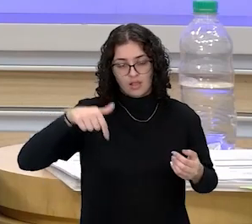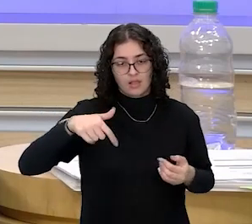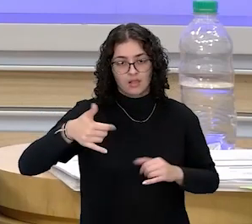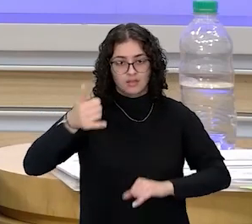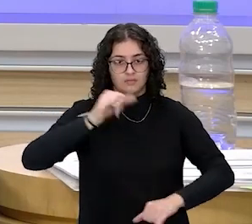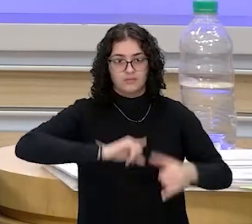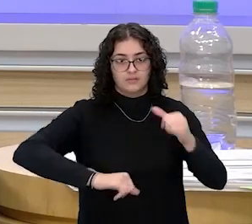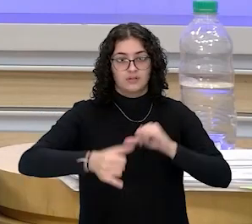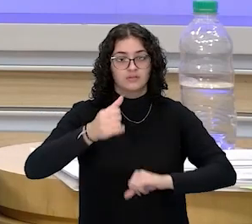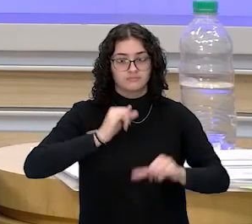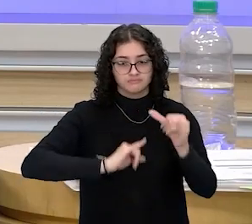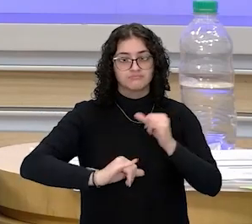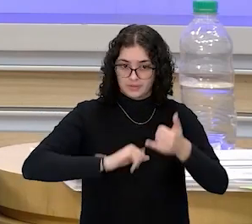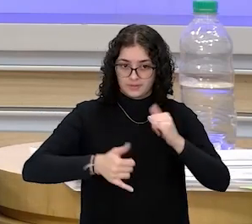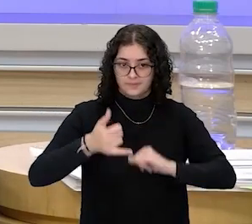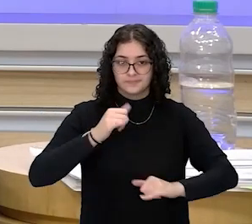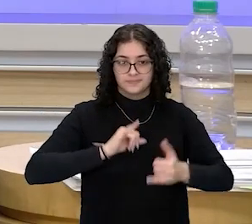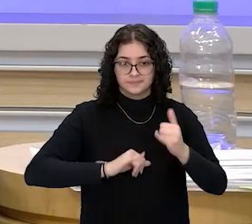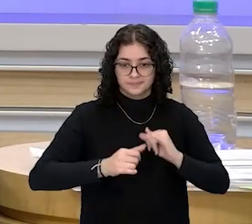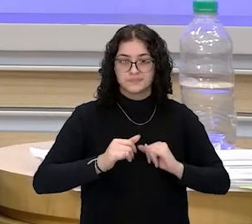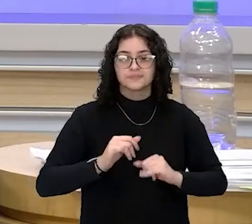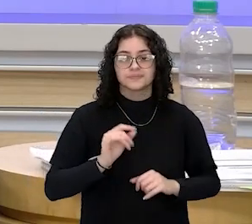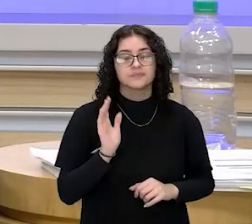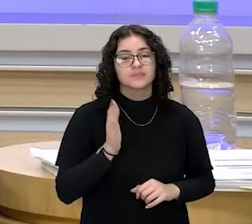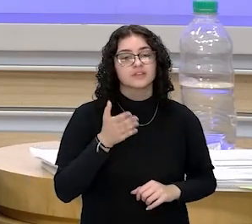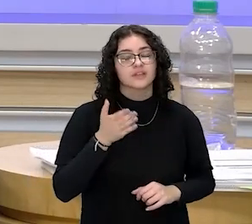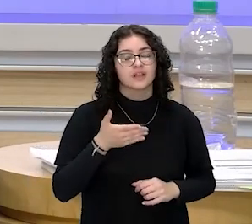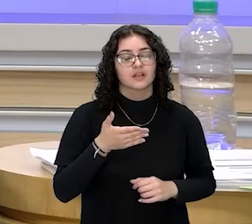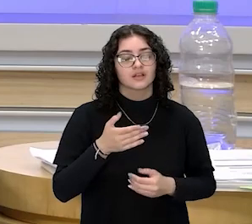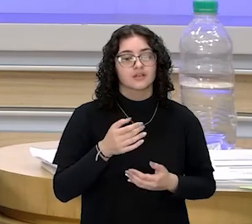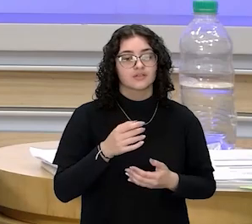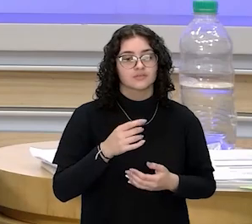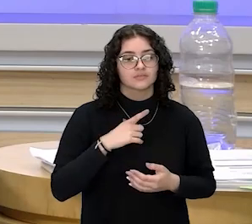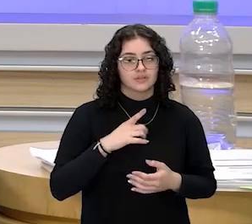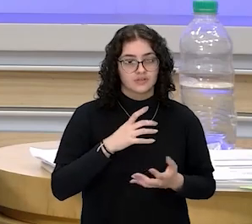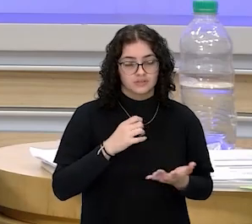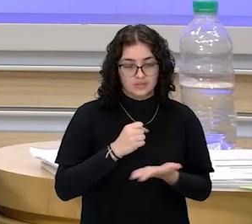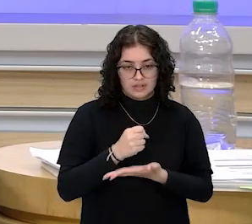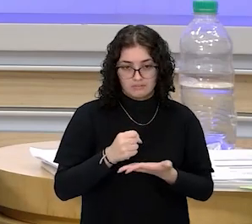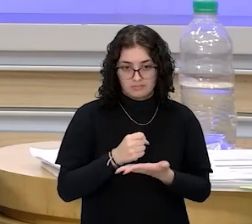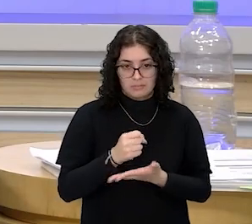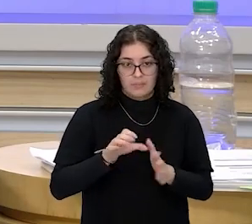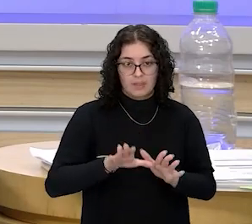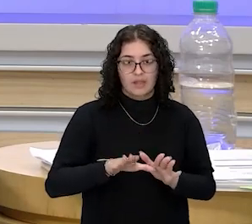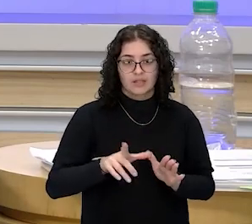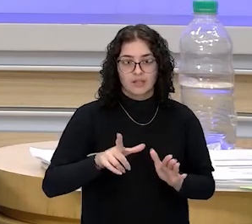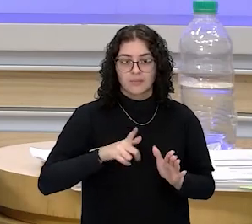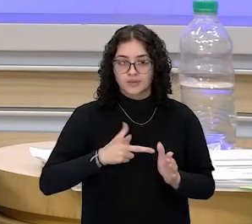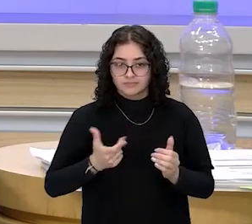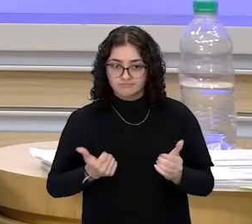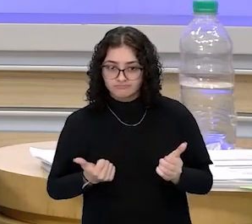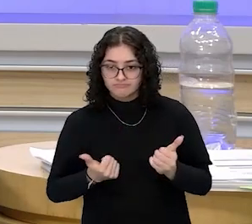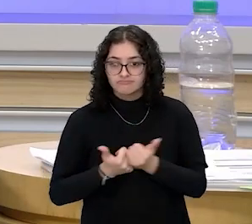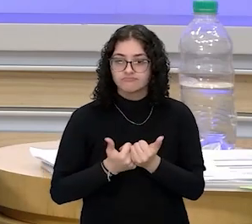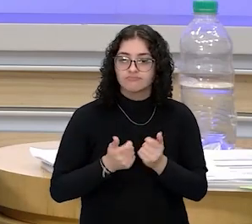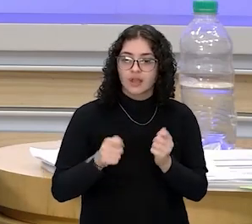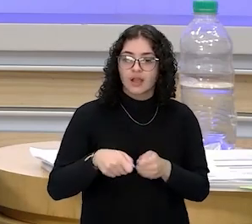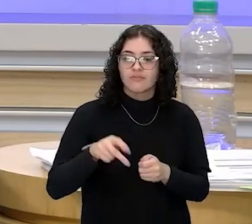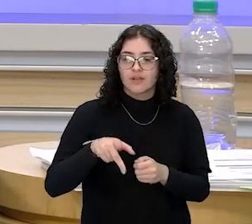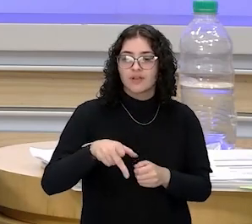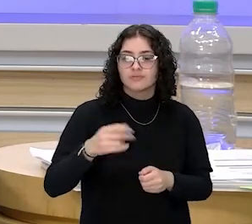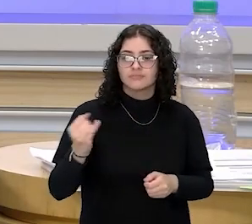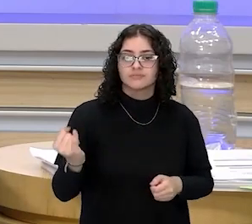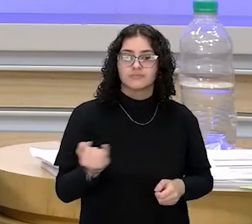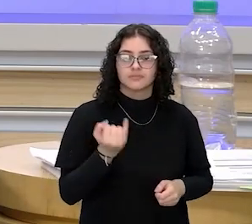na componente curricular de química, já na formação geral básica, mas essa aula sempre dando um aporte aí para a gente ver a